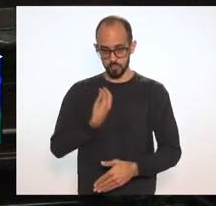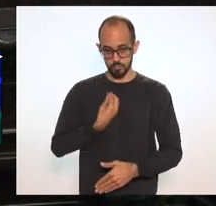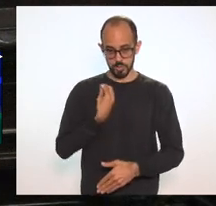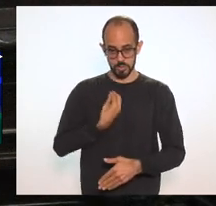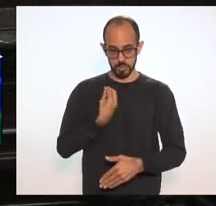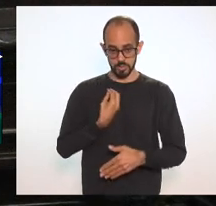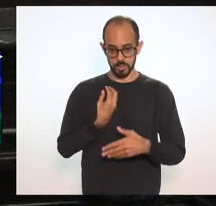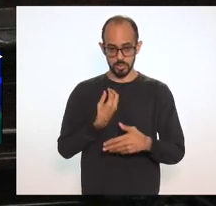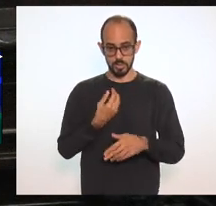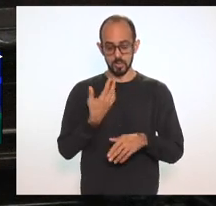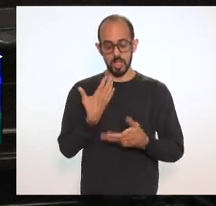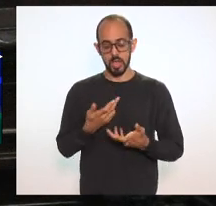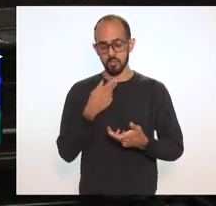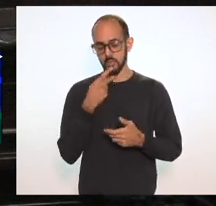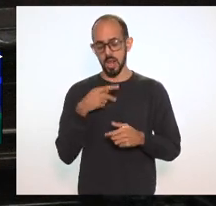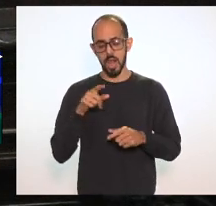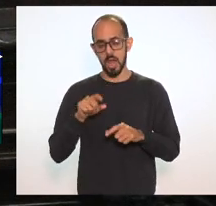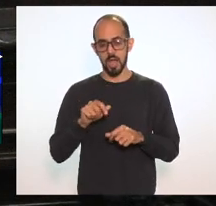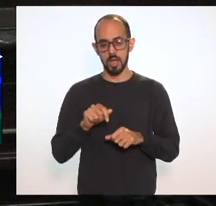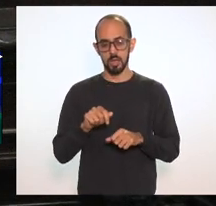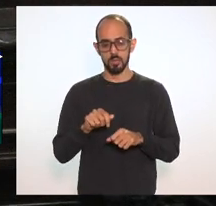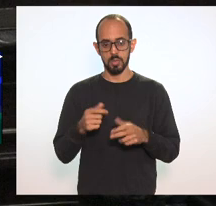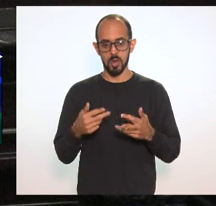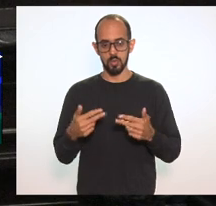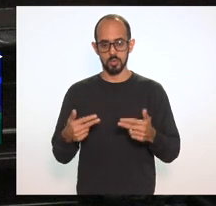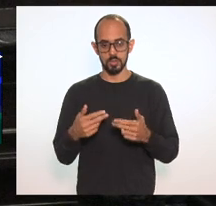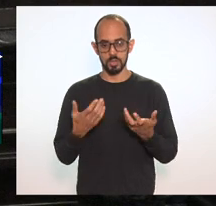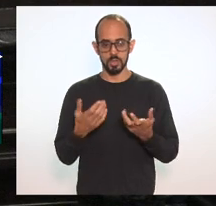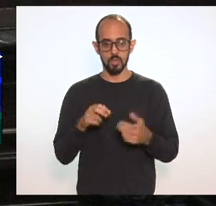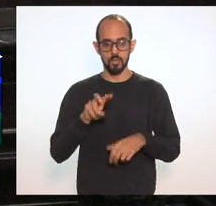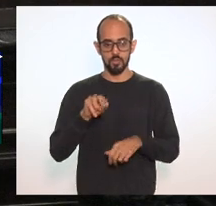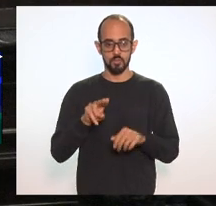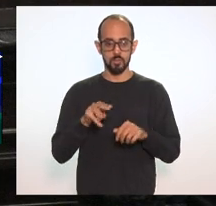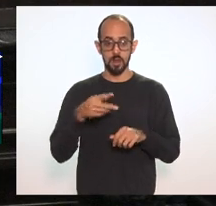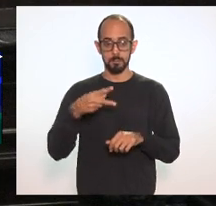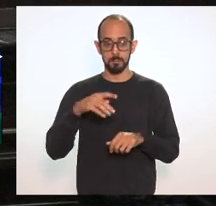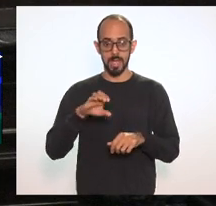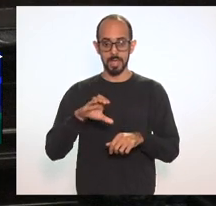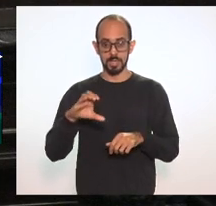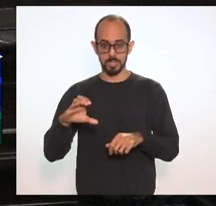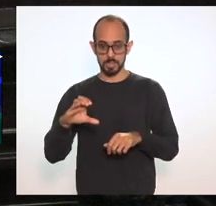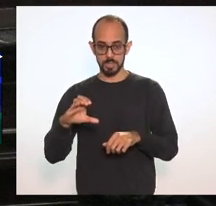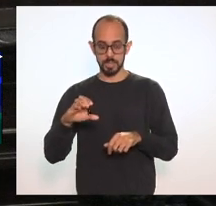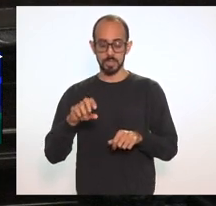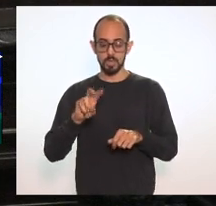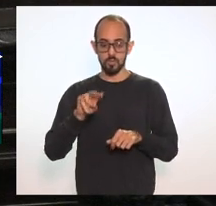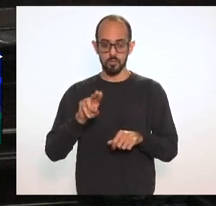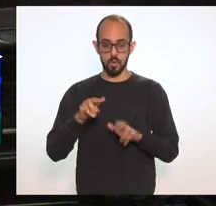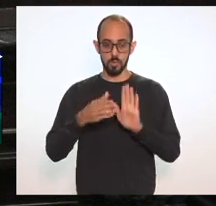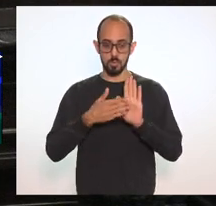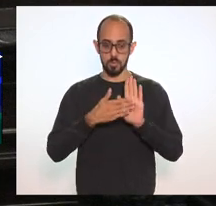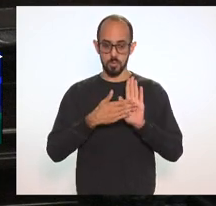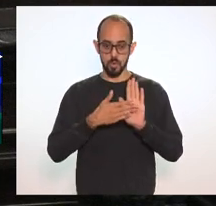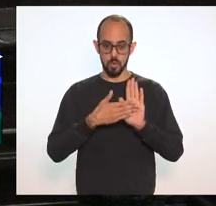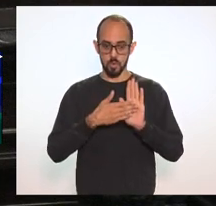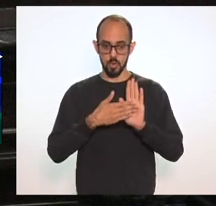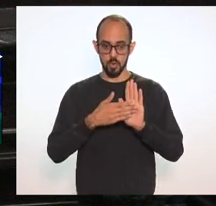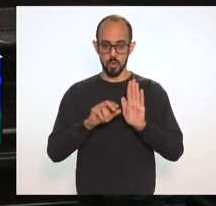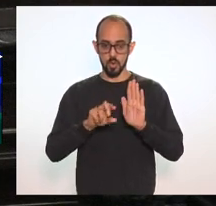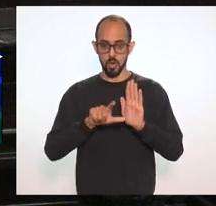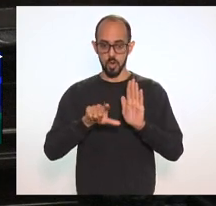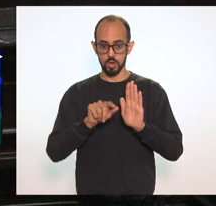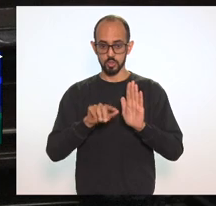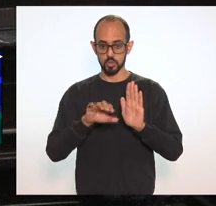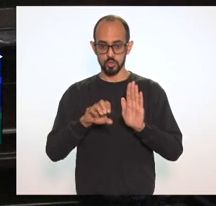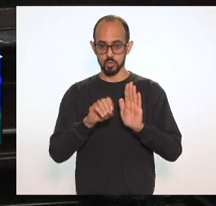já vou adiantar uma PEC que eu vou propor e obviamente que Esses deputados que exige o sacrifício da população